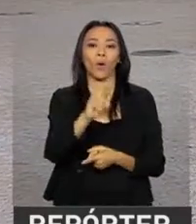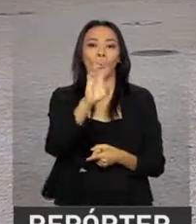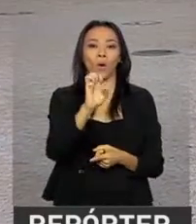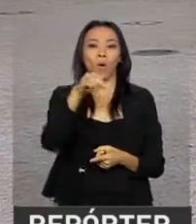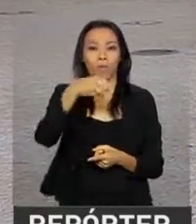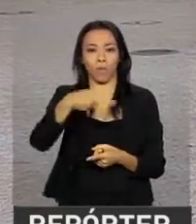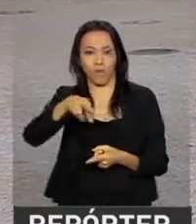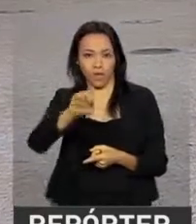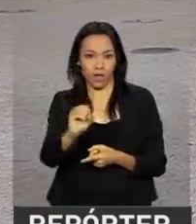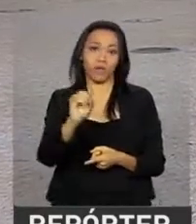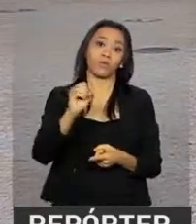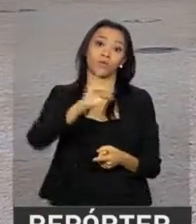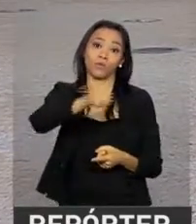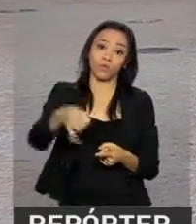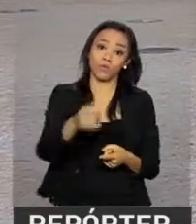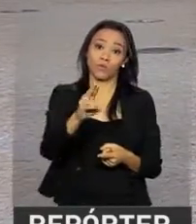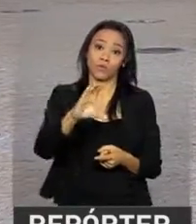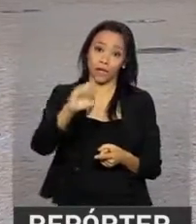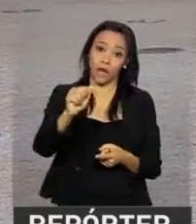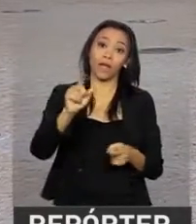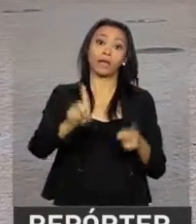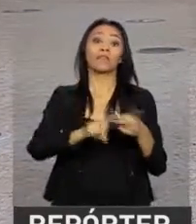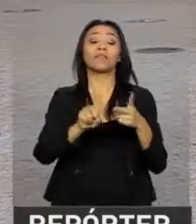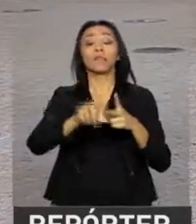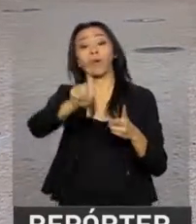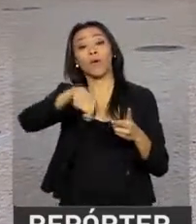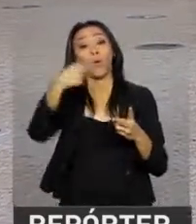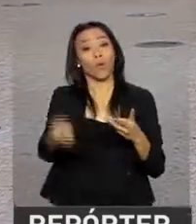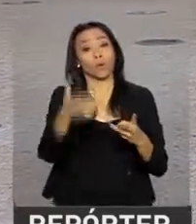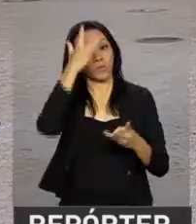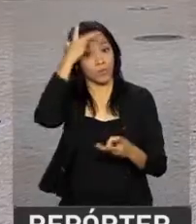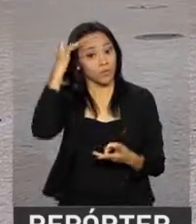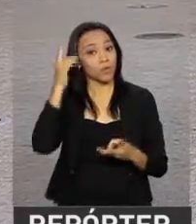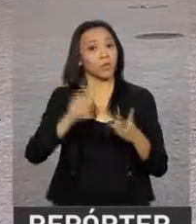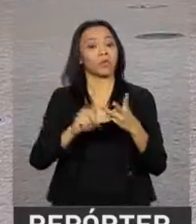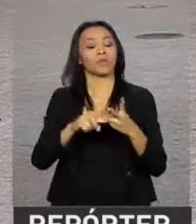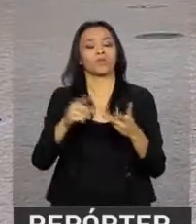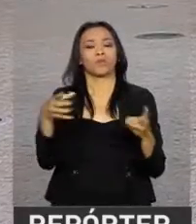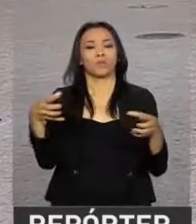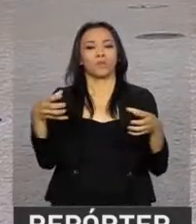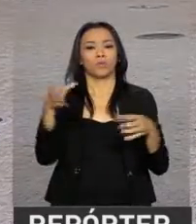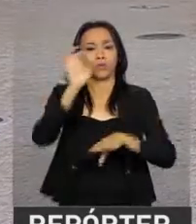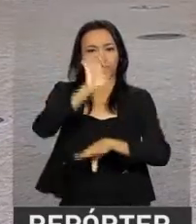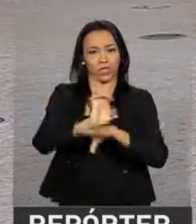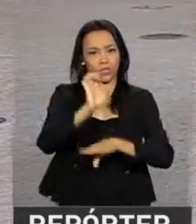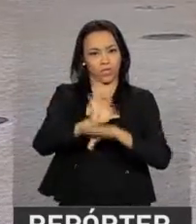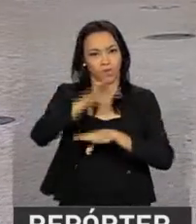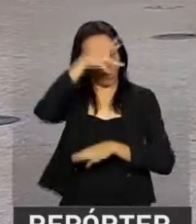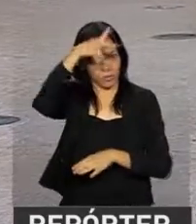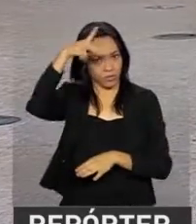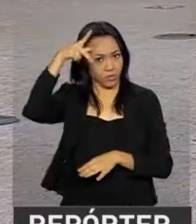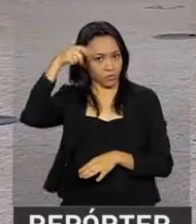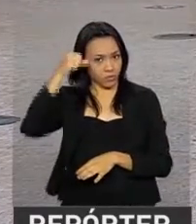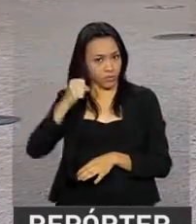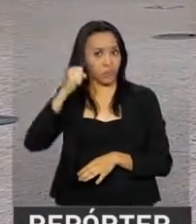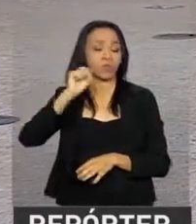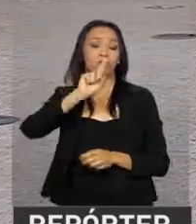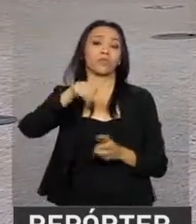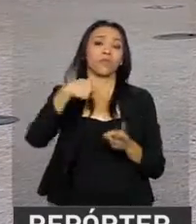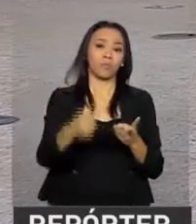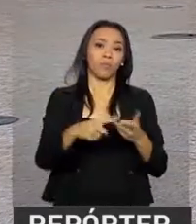de roraima e wellington fagundes do é de mato grosso além do deputado federal arthur lira